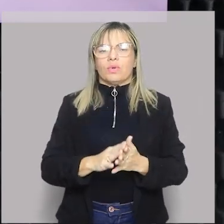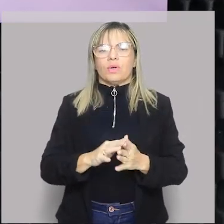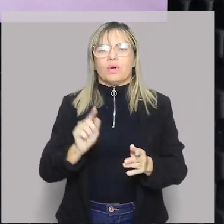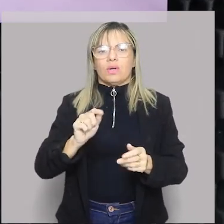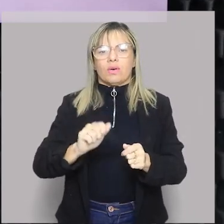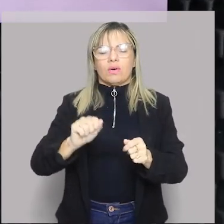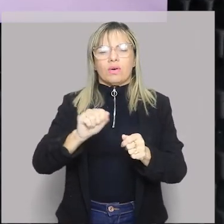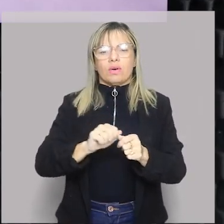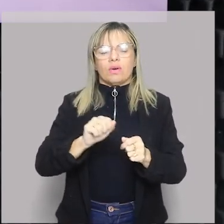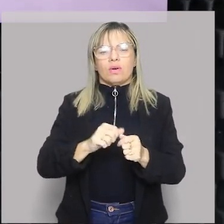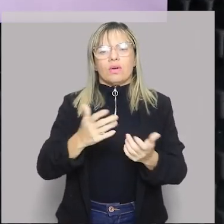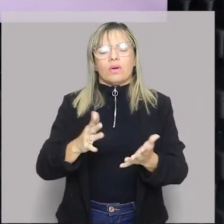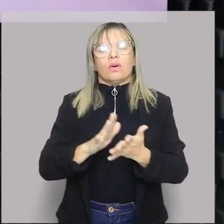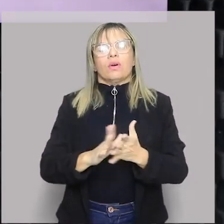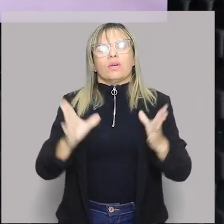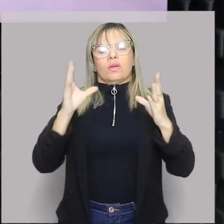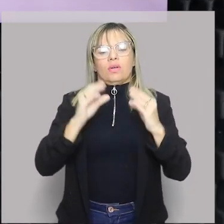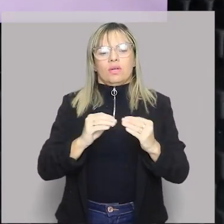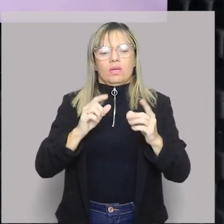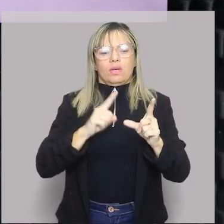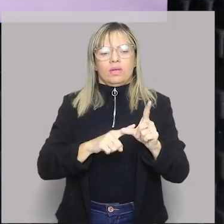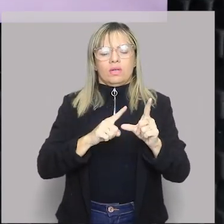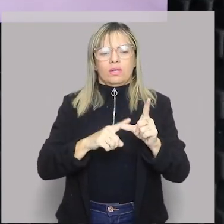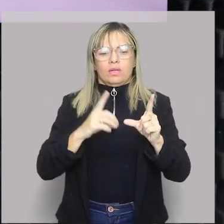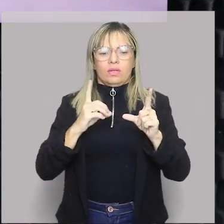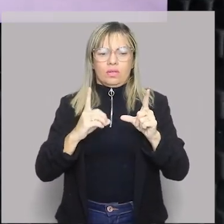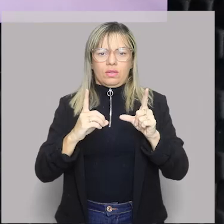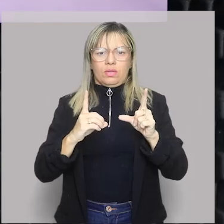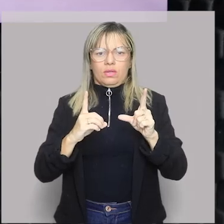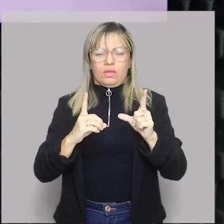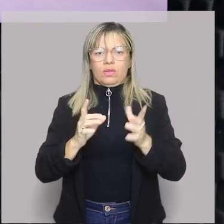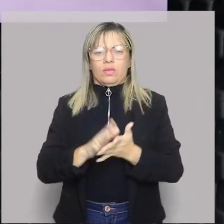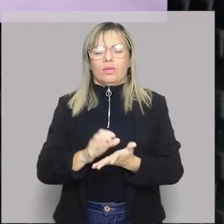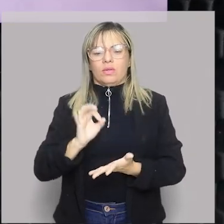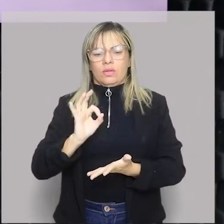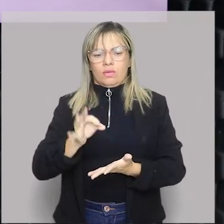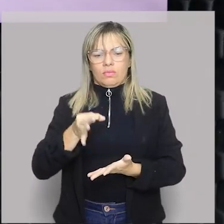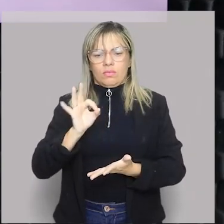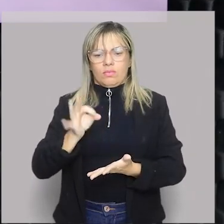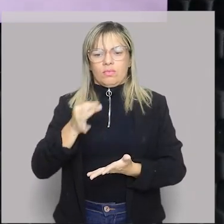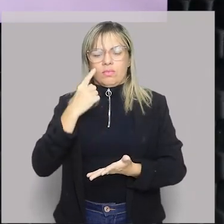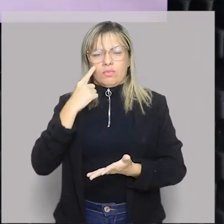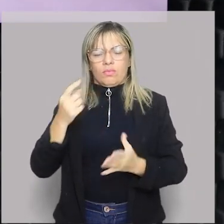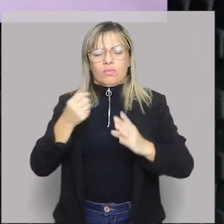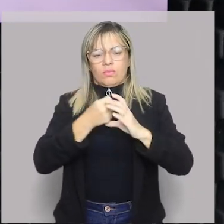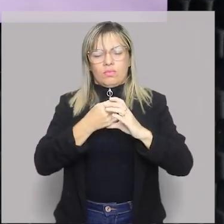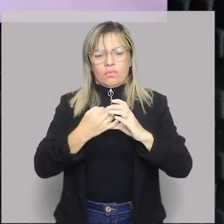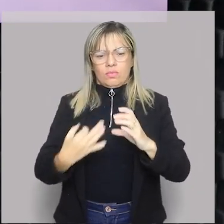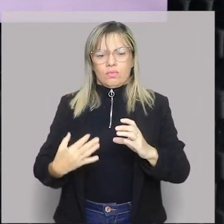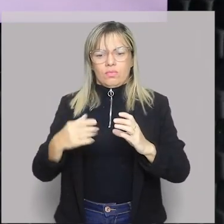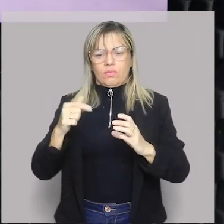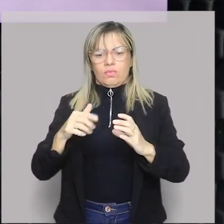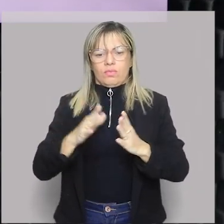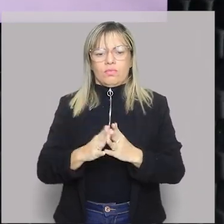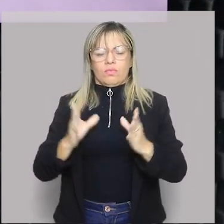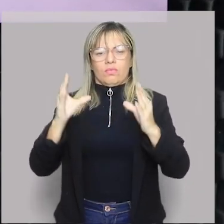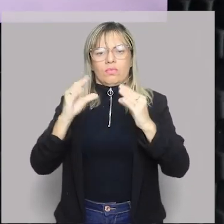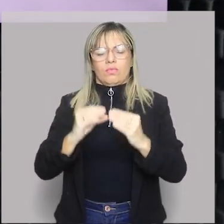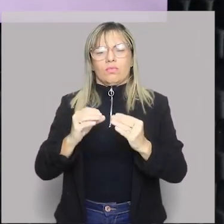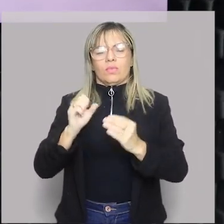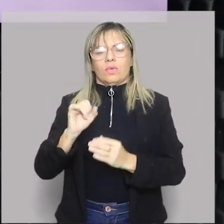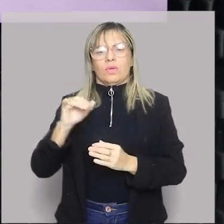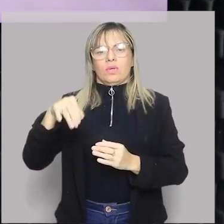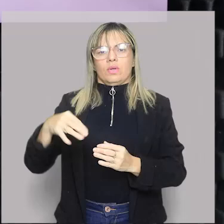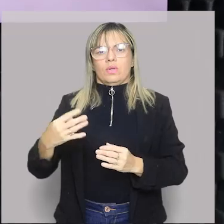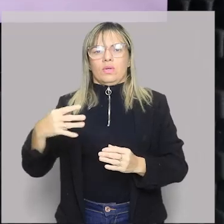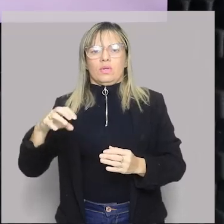aqui nós teríamos a opção correta, a letra D de dado, tá? Caracterizando uma síntese, porque a